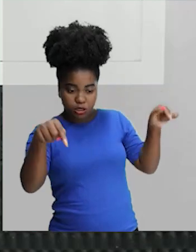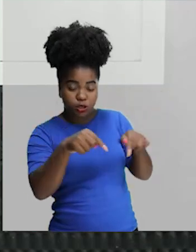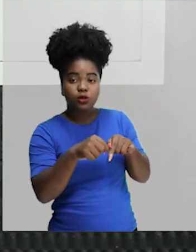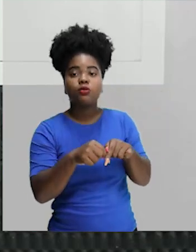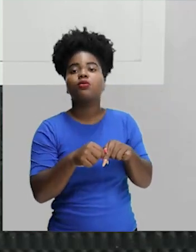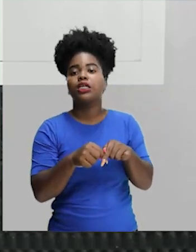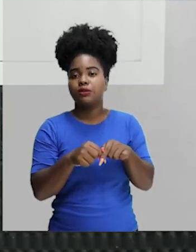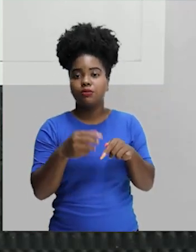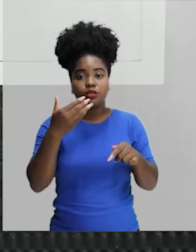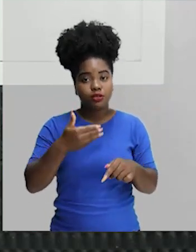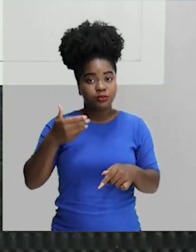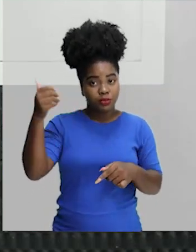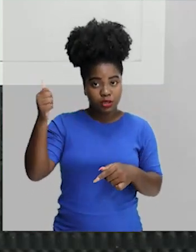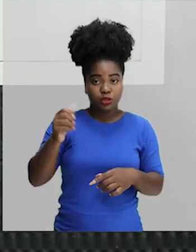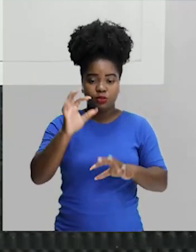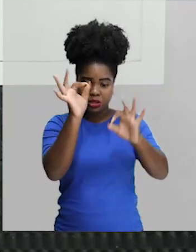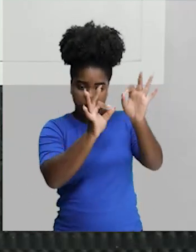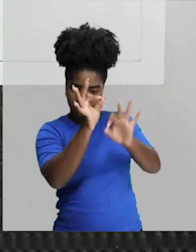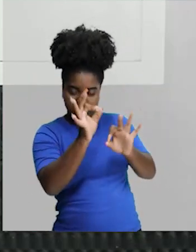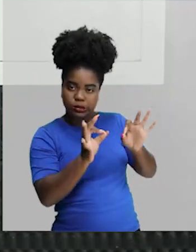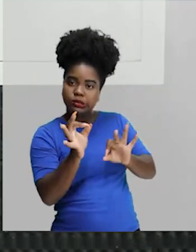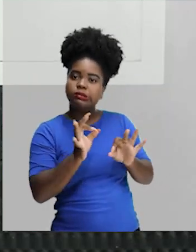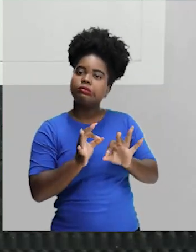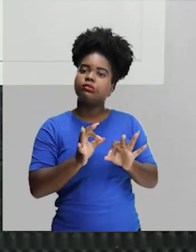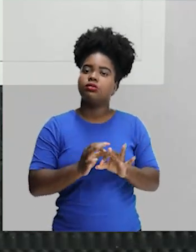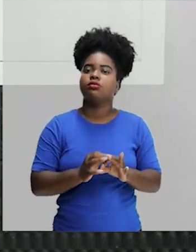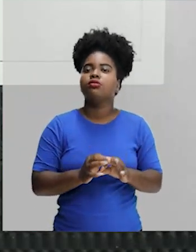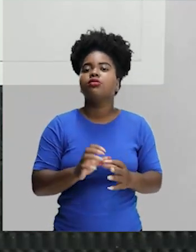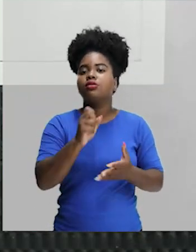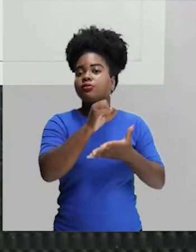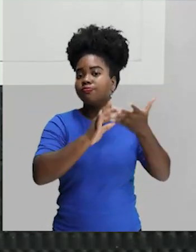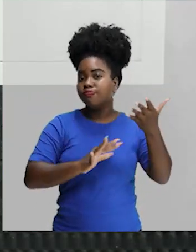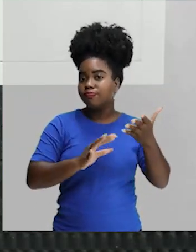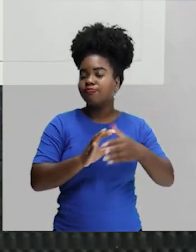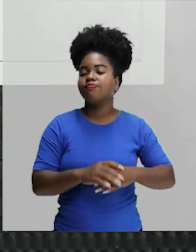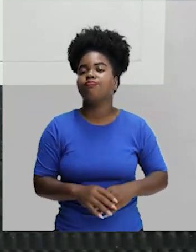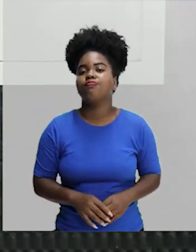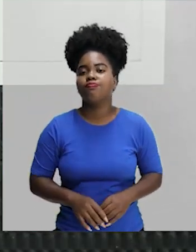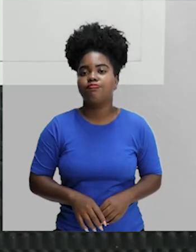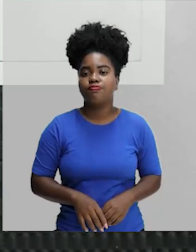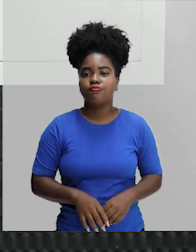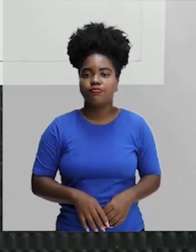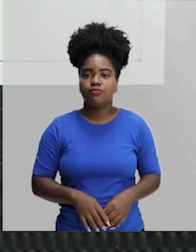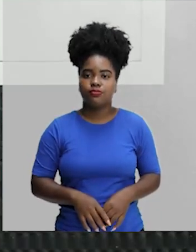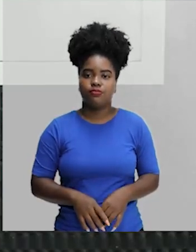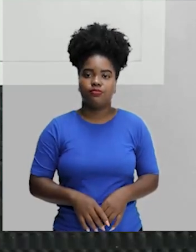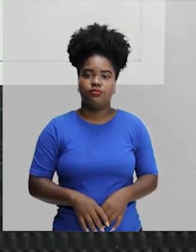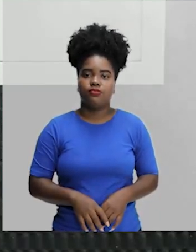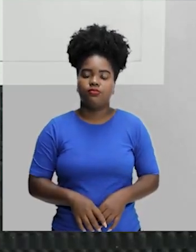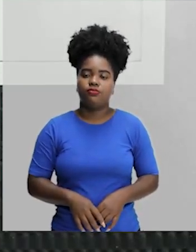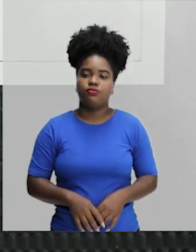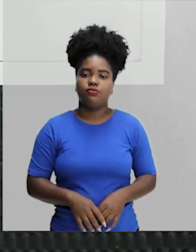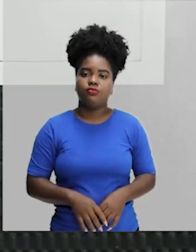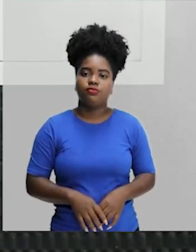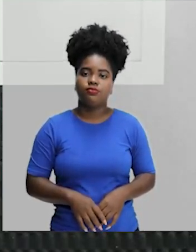ter um espaçozinho para a resolução aqui da nossa terceira questão. Ok?